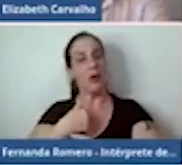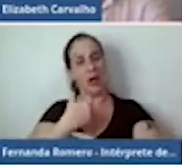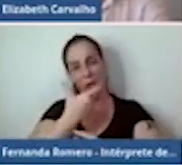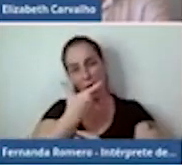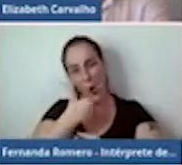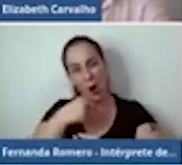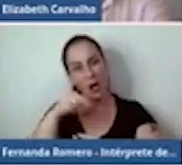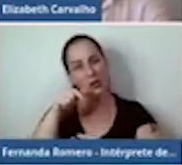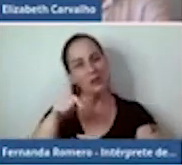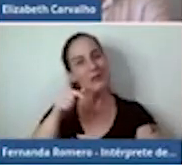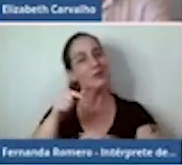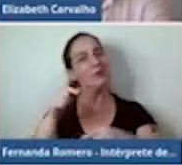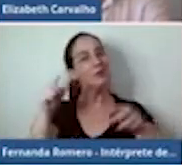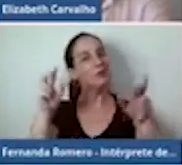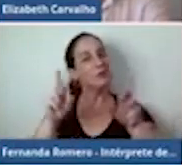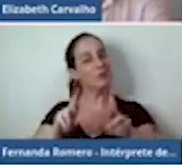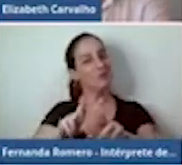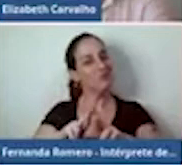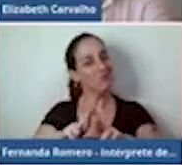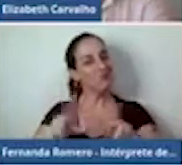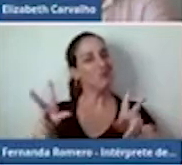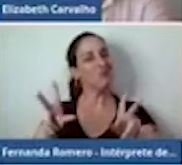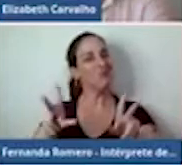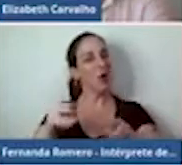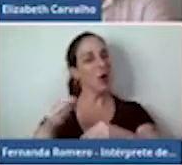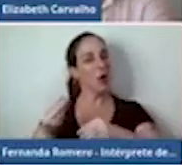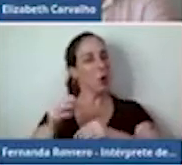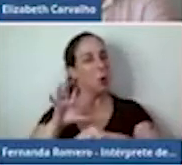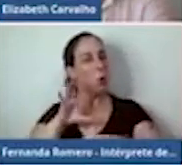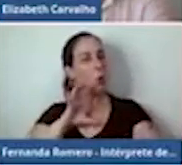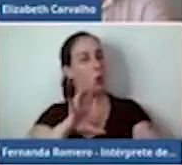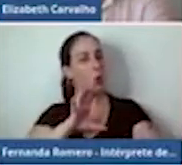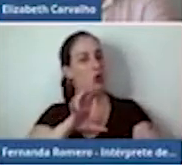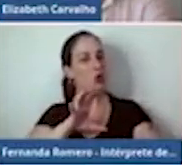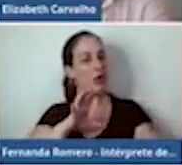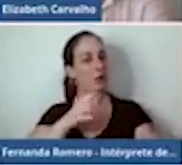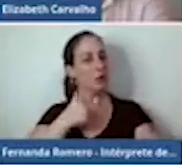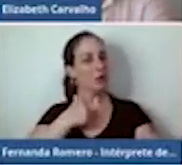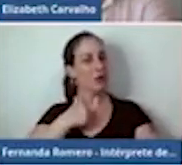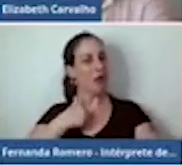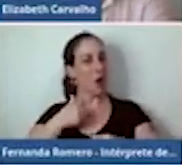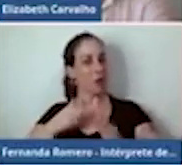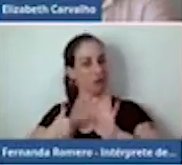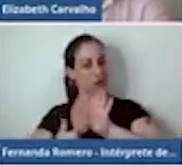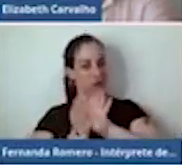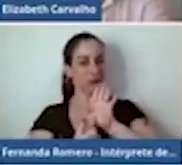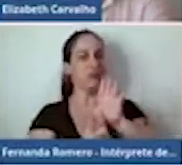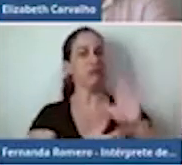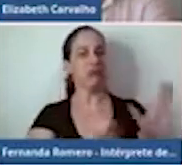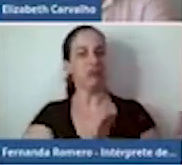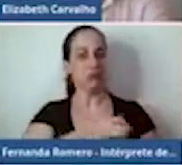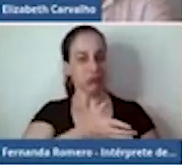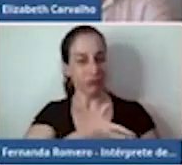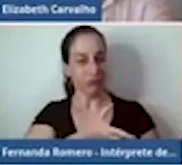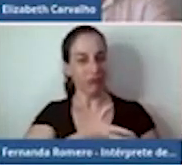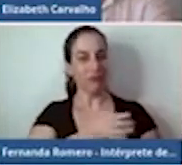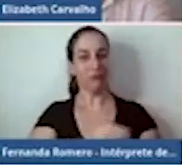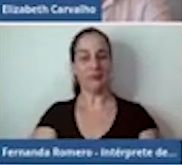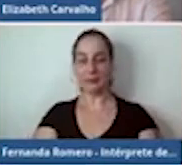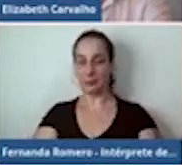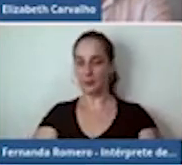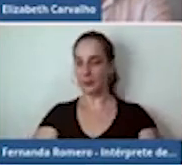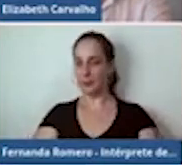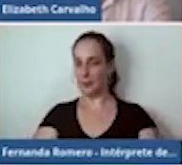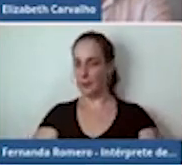faz toda a diferença, né? A forma como a gente se coloca, né? Eu acho que para